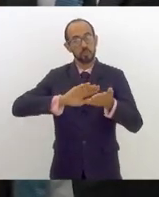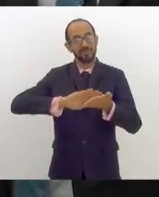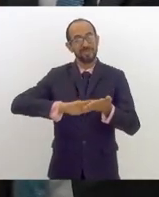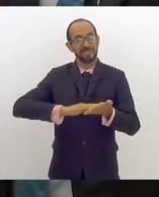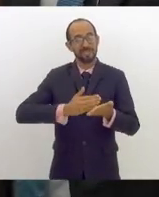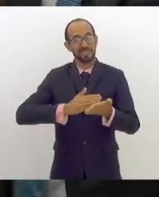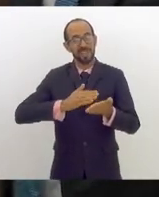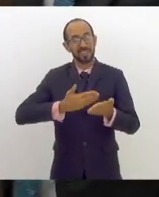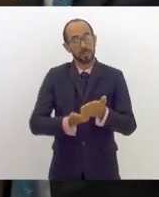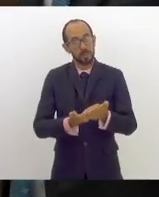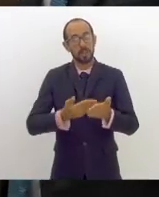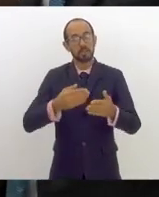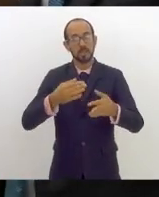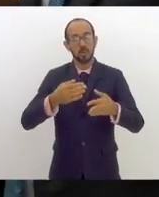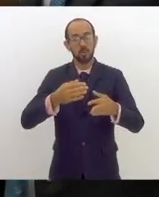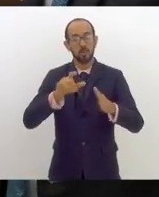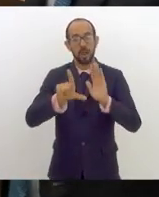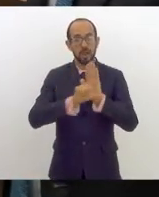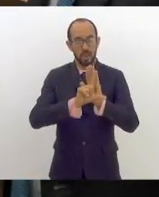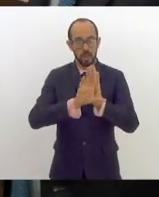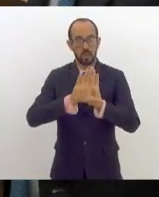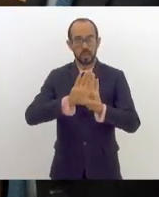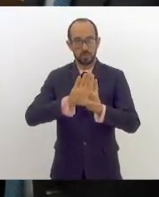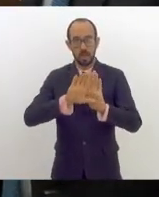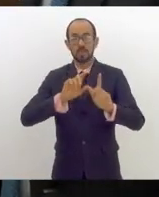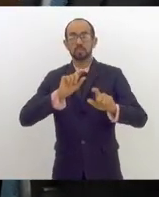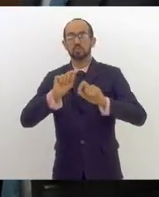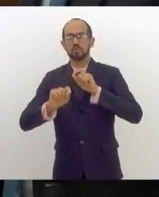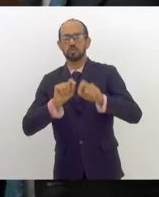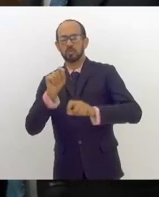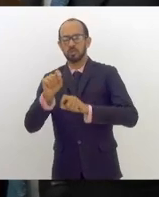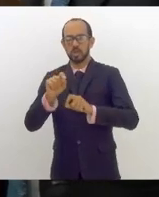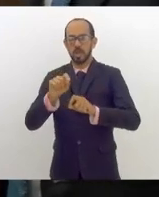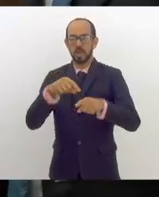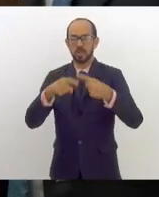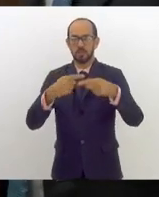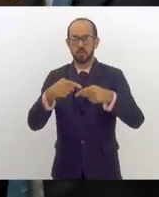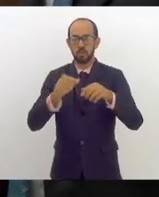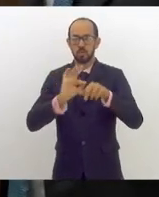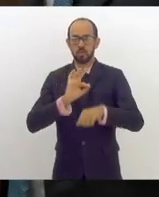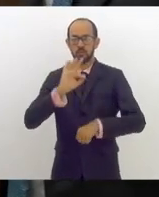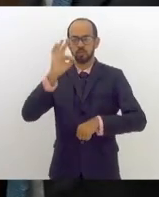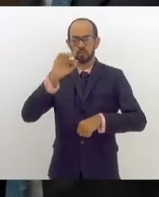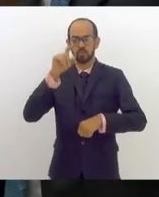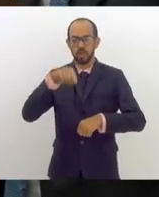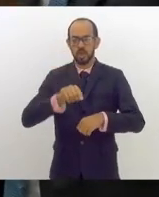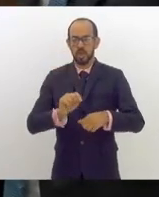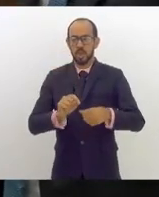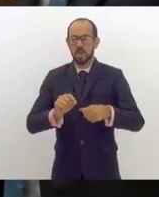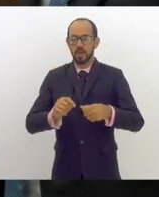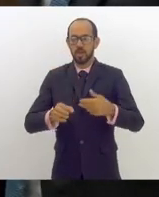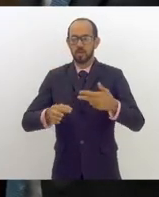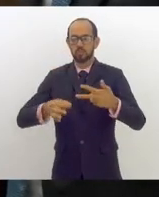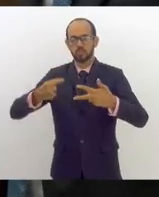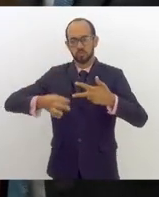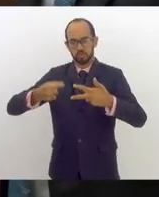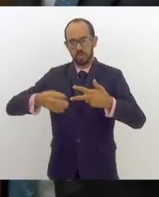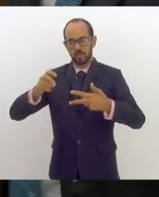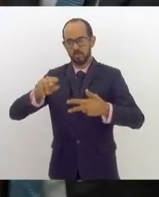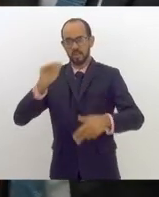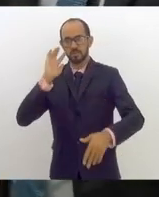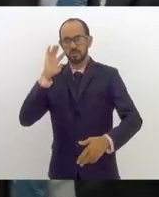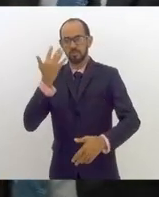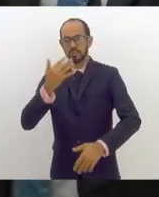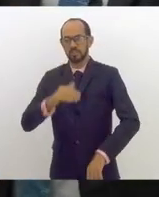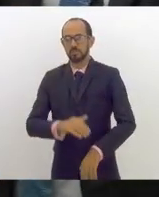interpretação jurídica vai caber no futuro o judiciário decidir Eu só acho e